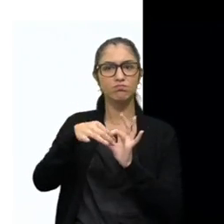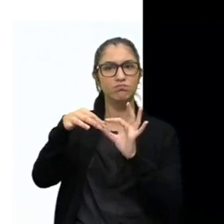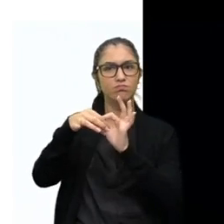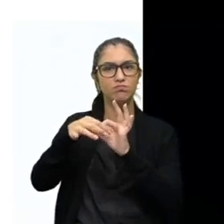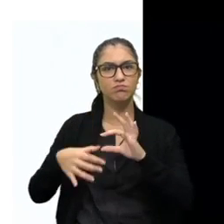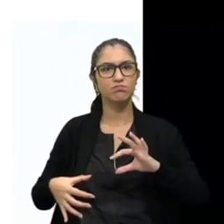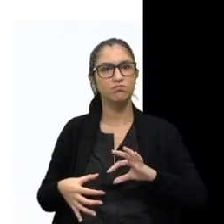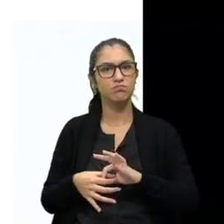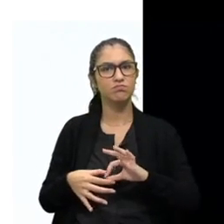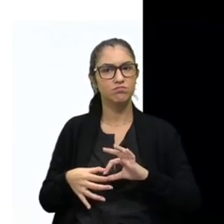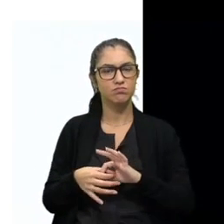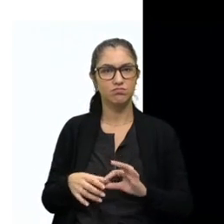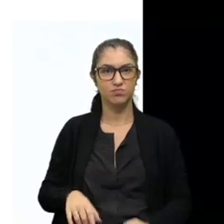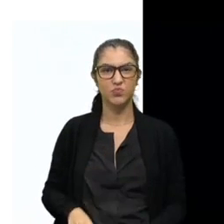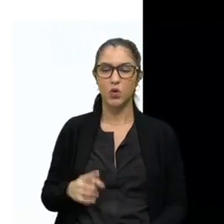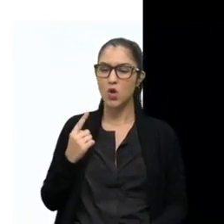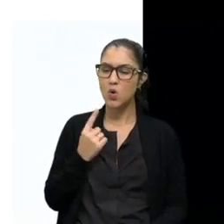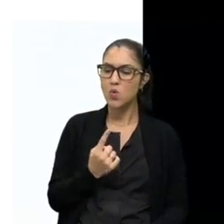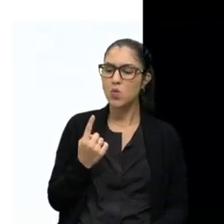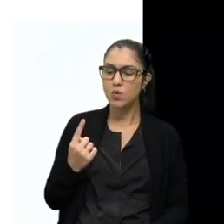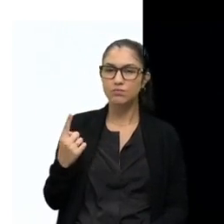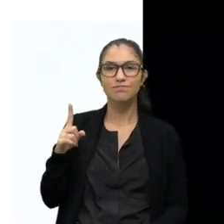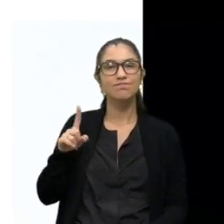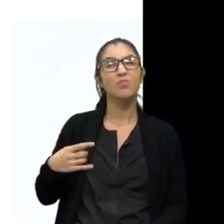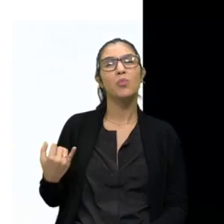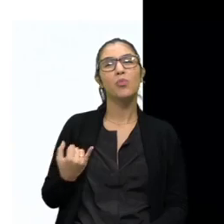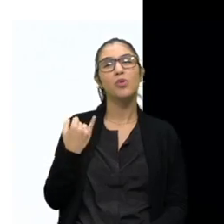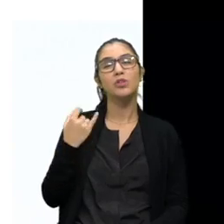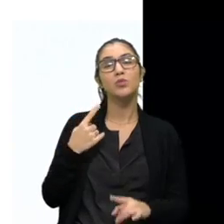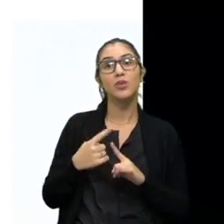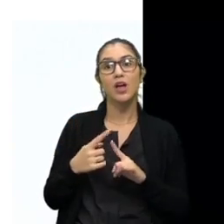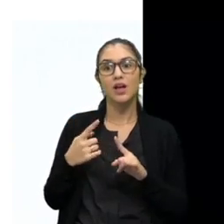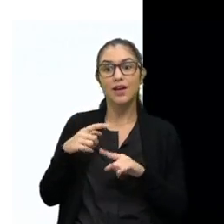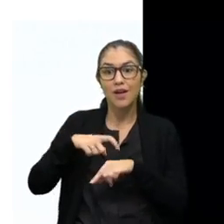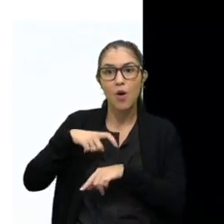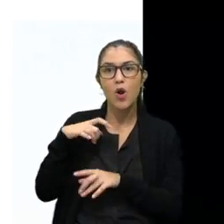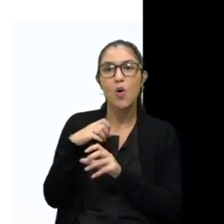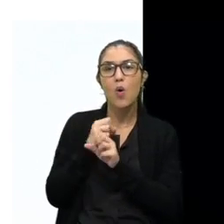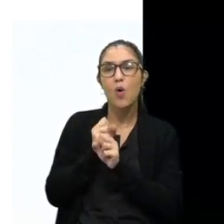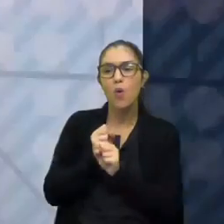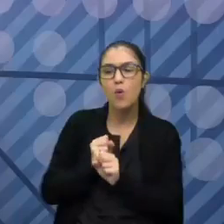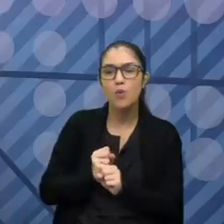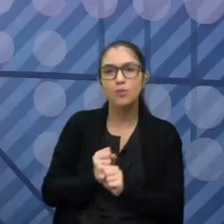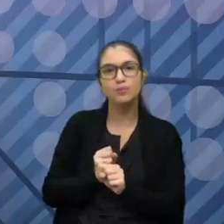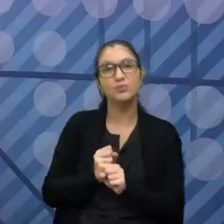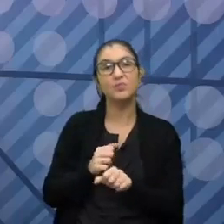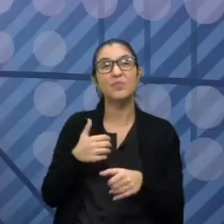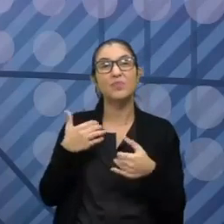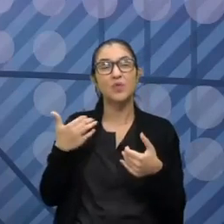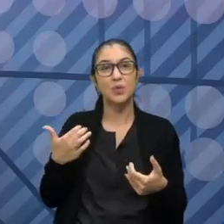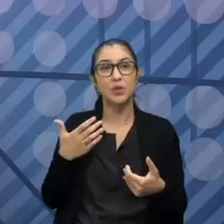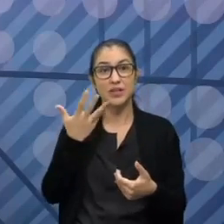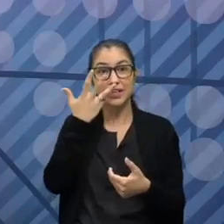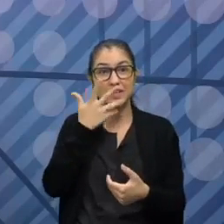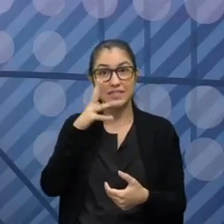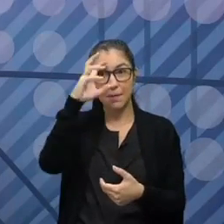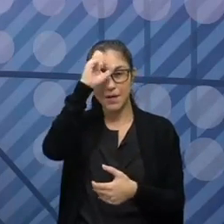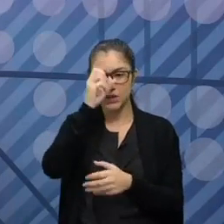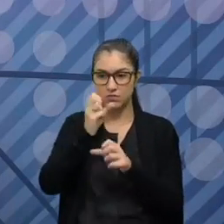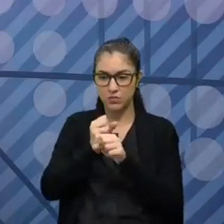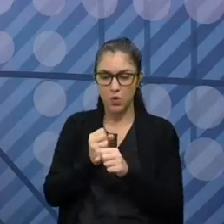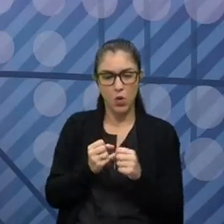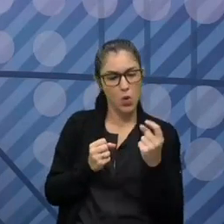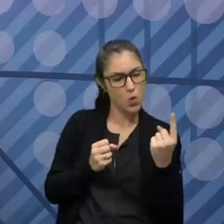1. Essa correspondência é muito importante na questão da contagem, tá? Então, quando a criança aprende a contar, ela vai,